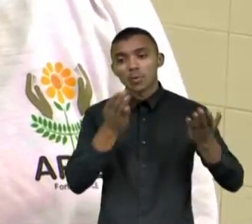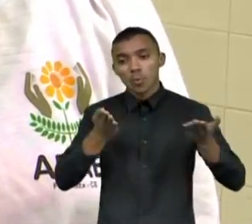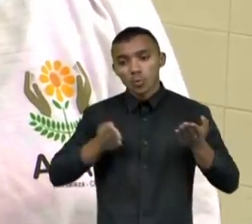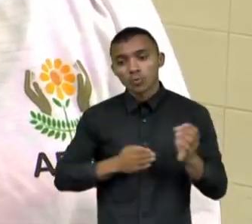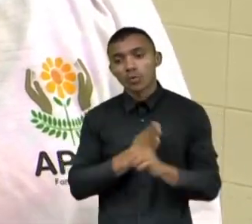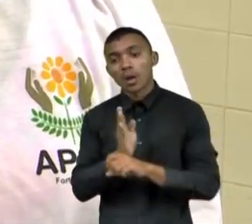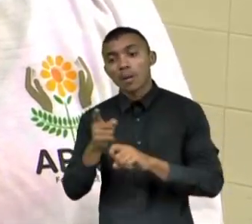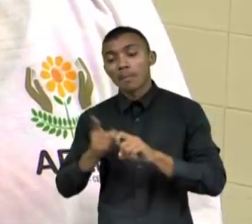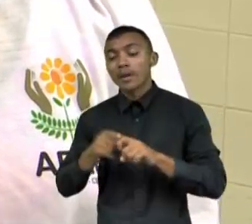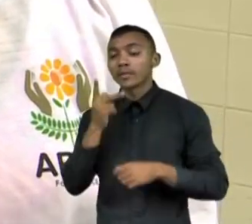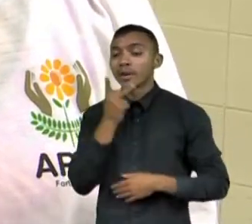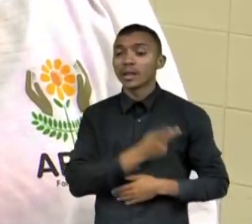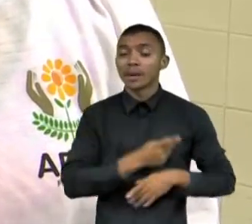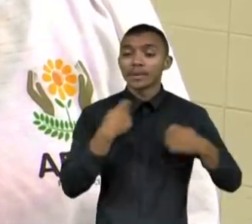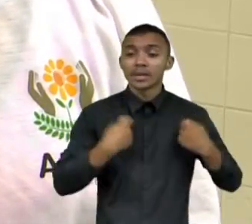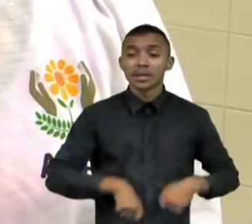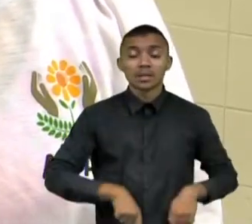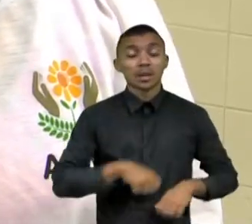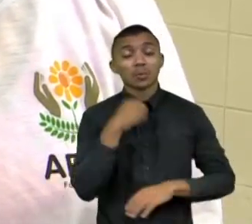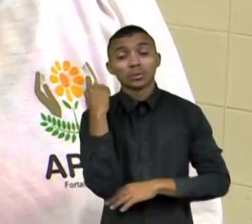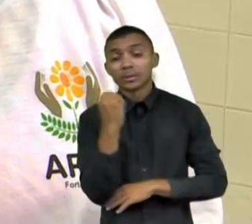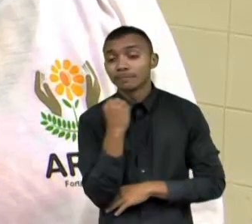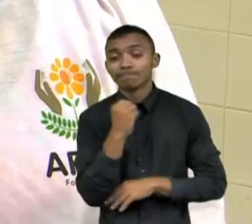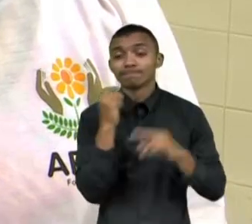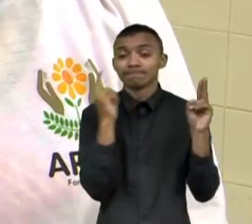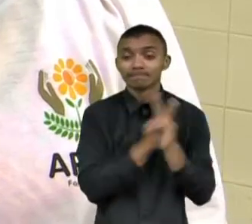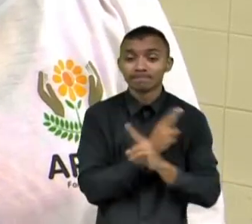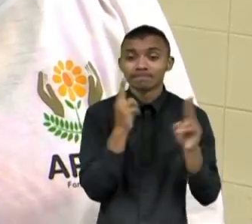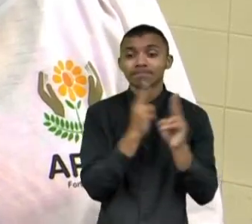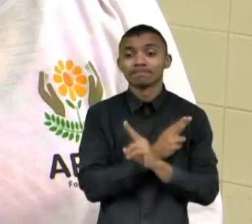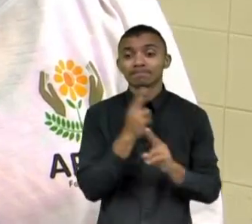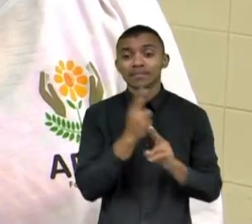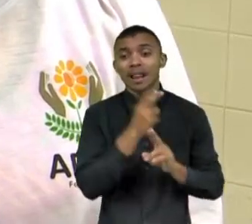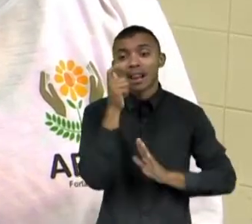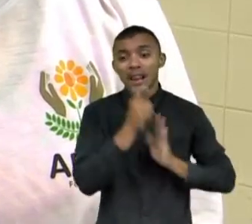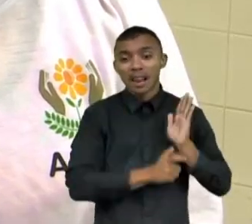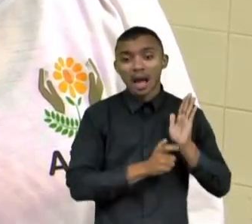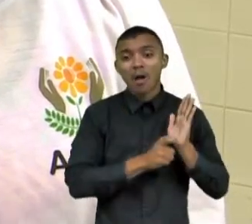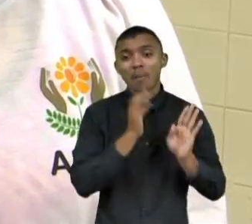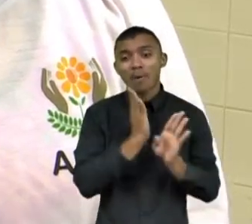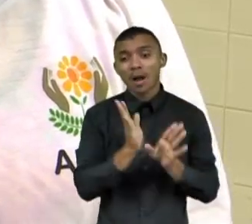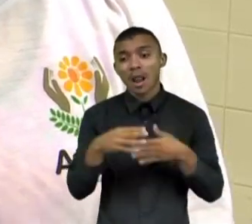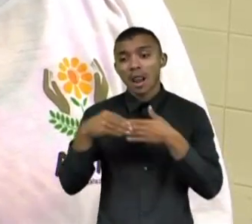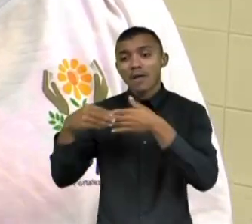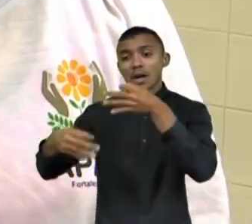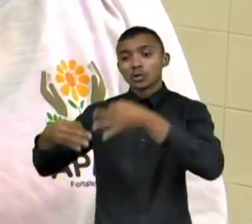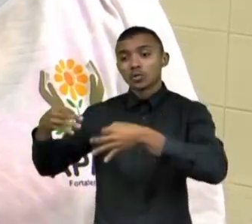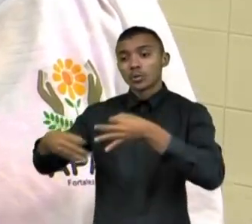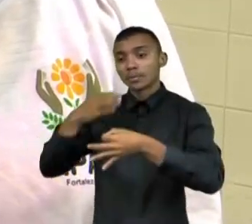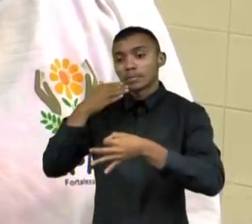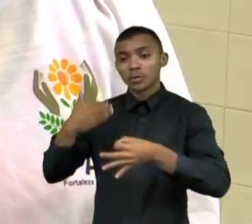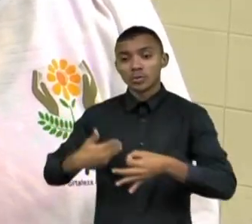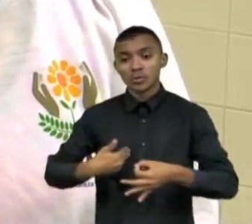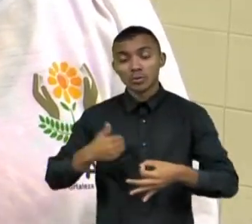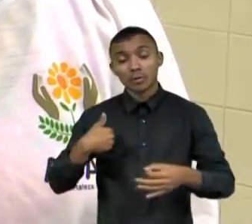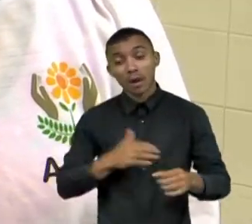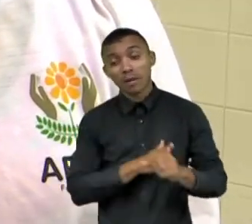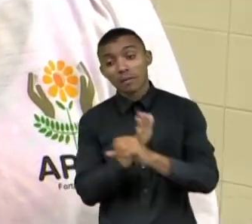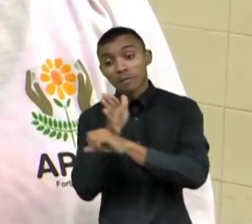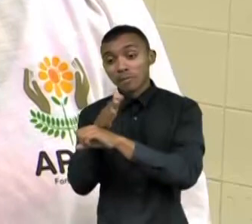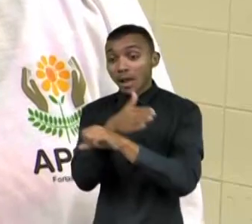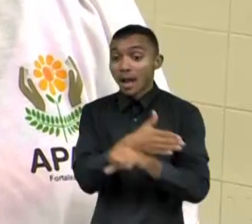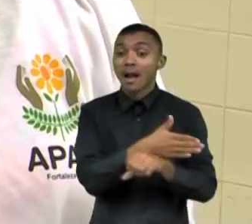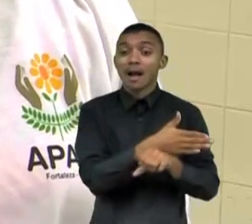eu disse que eu queria urgente um laudo médico para responder umas perguntas que o juiz pediu. E cheguei lá no posto,